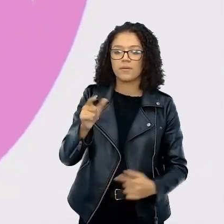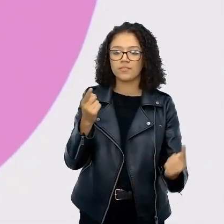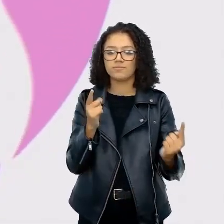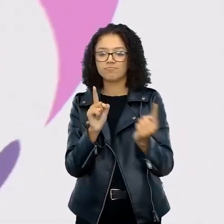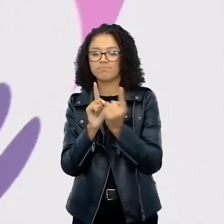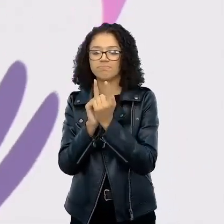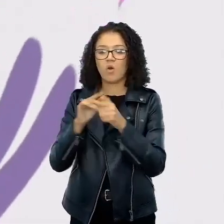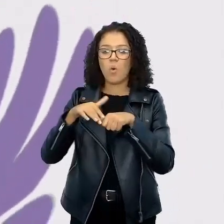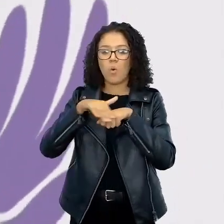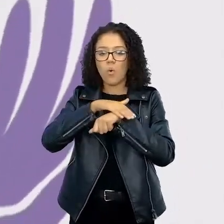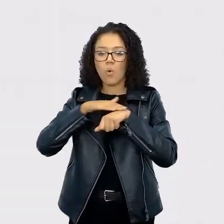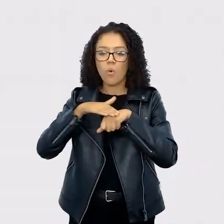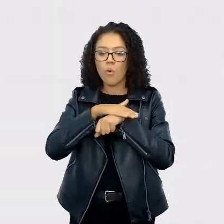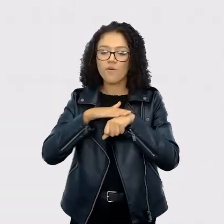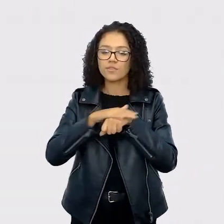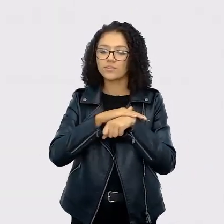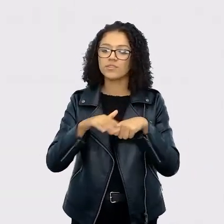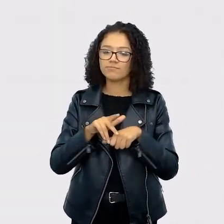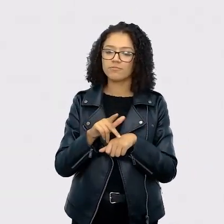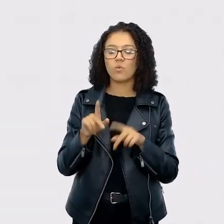isso de maneira protegida.